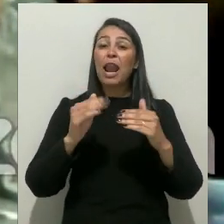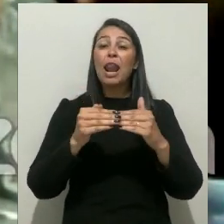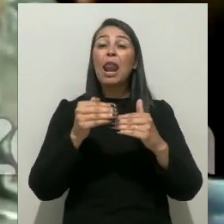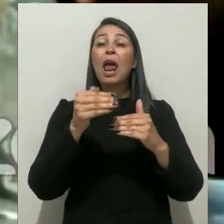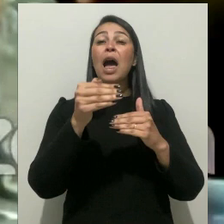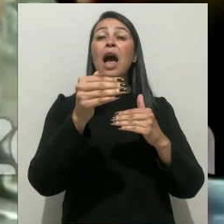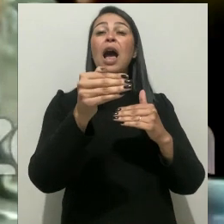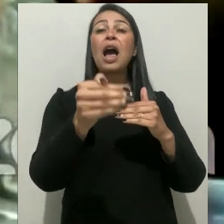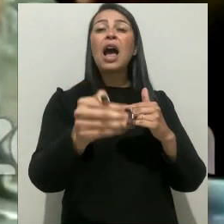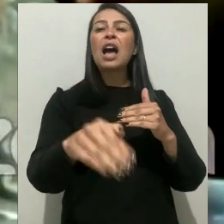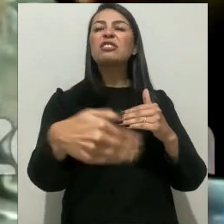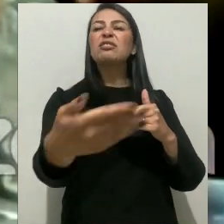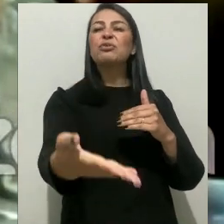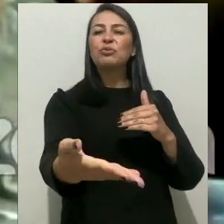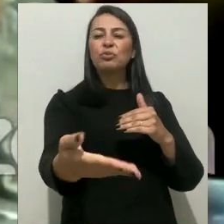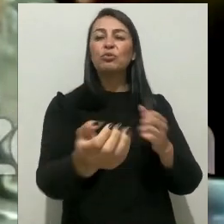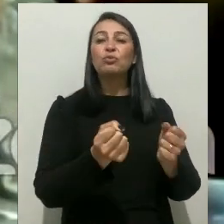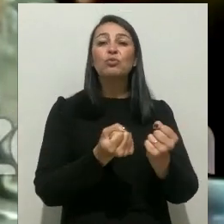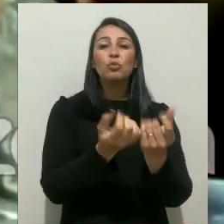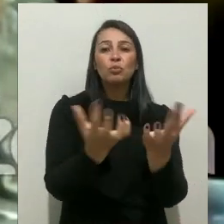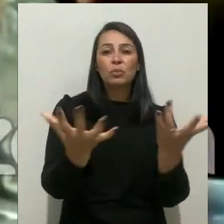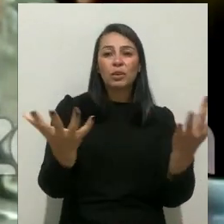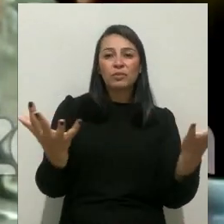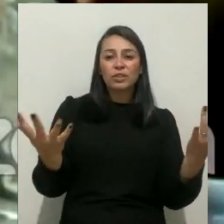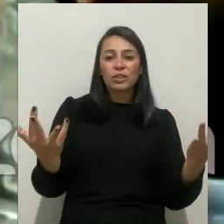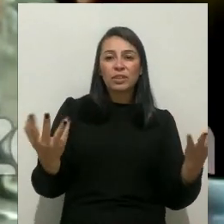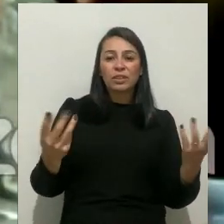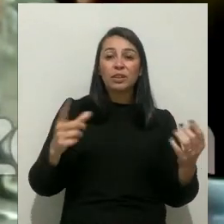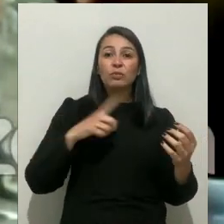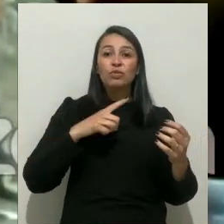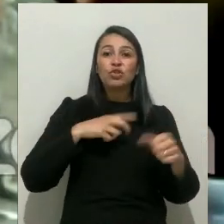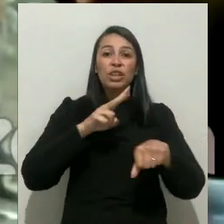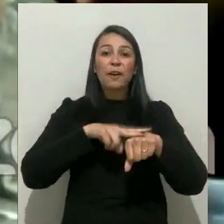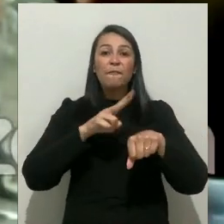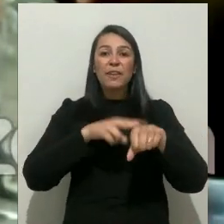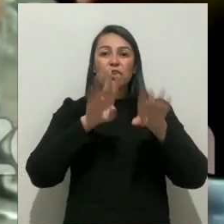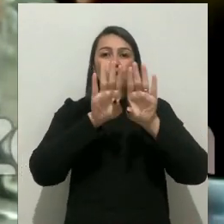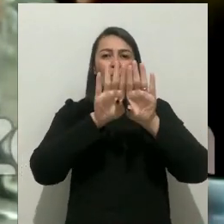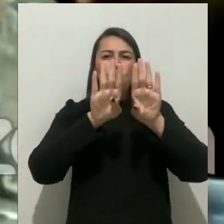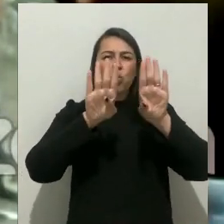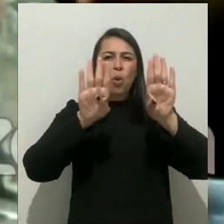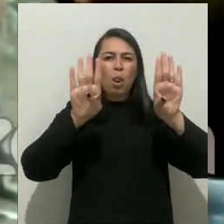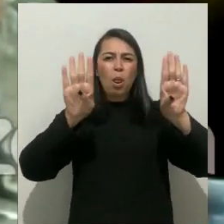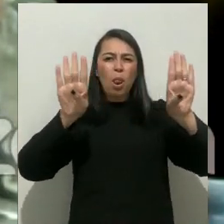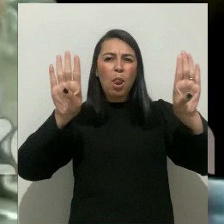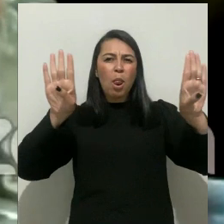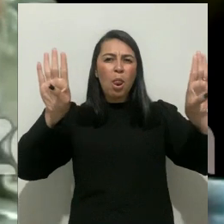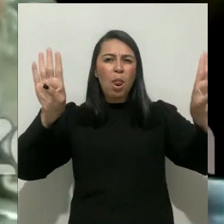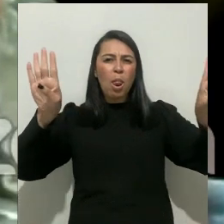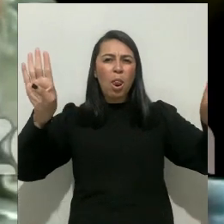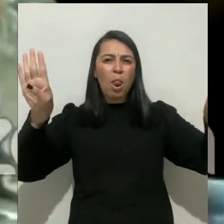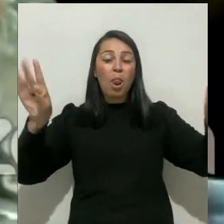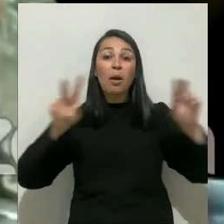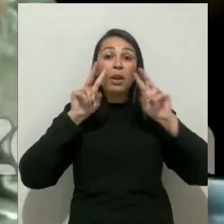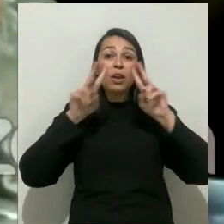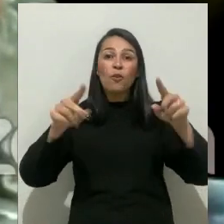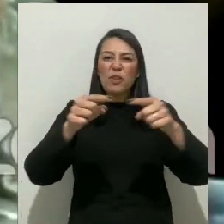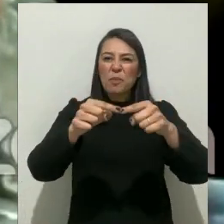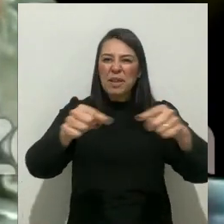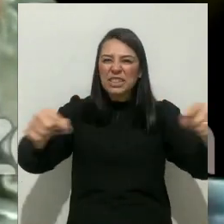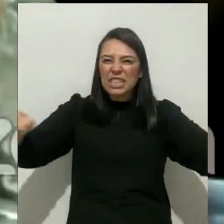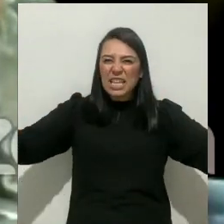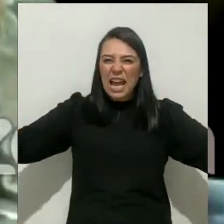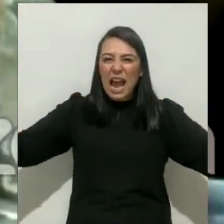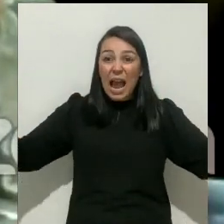gracioso pátio, com adornos de vegetação, divisavam-se longas vidraças que logo denunciavam um extenso ateliê.